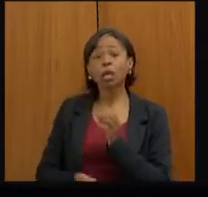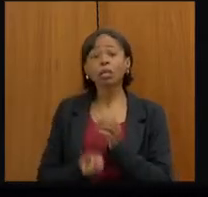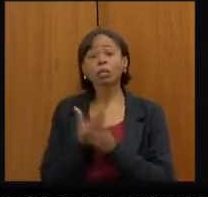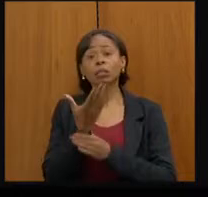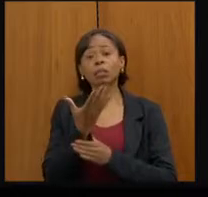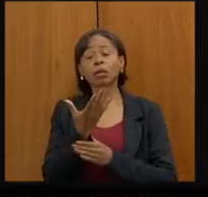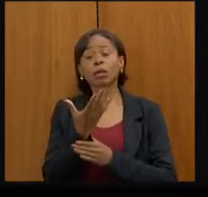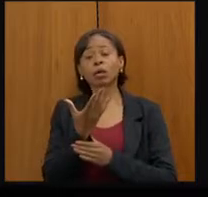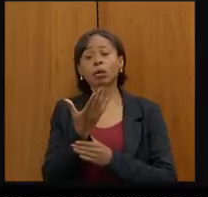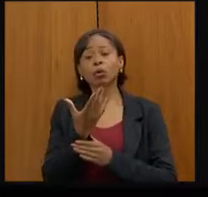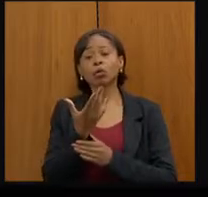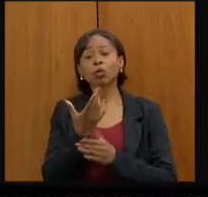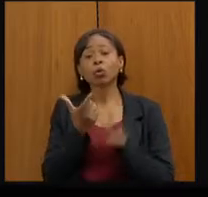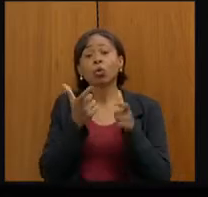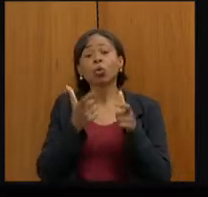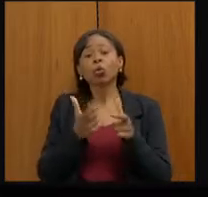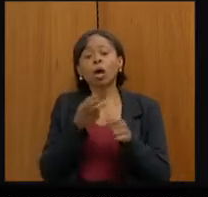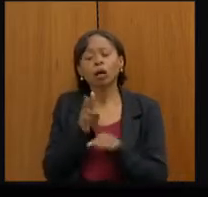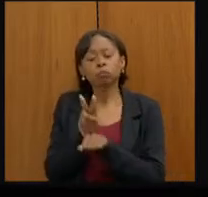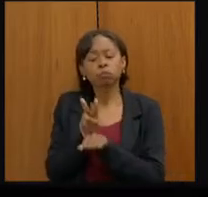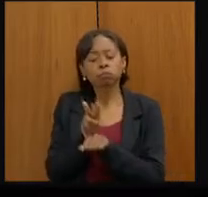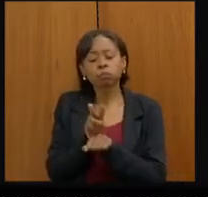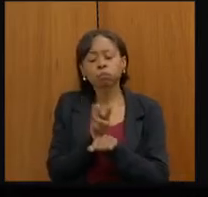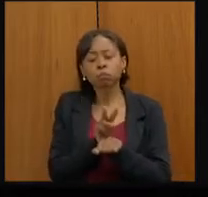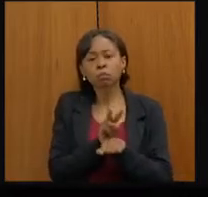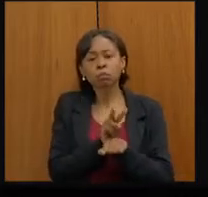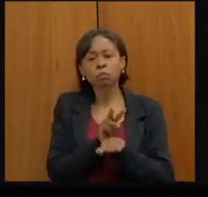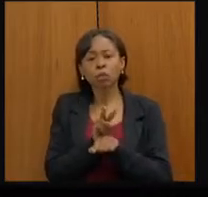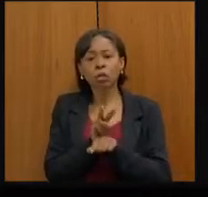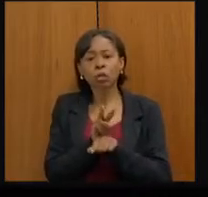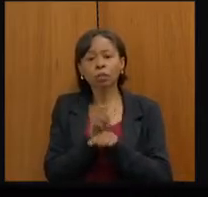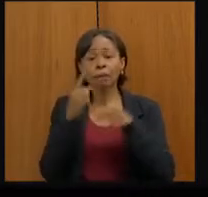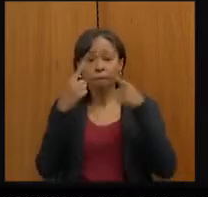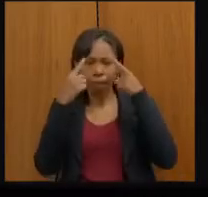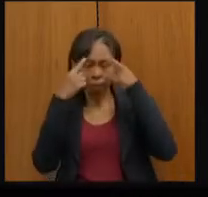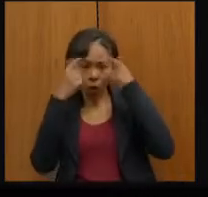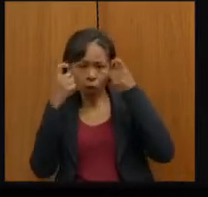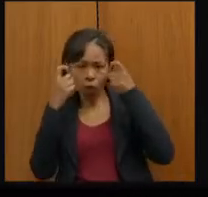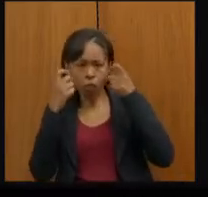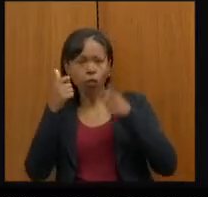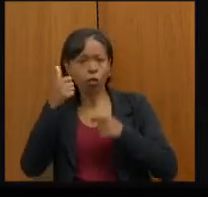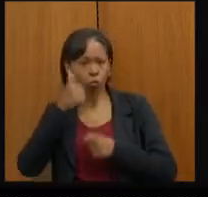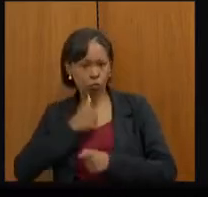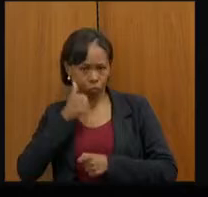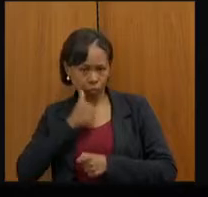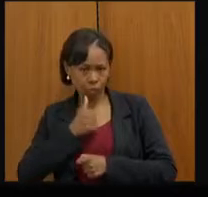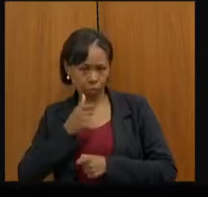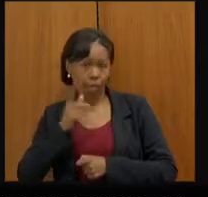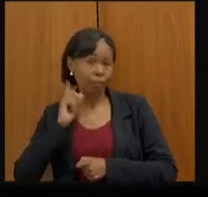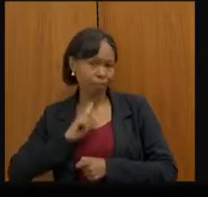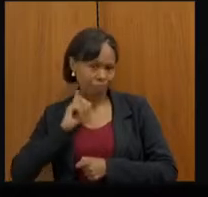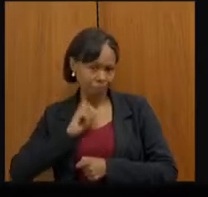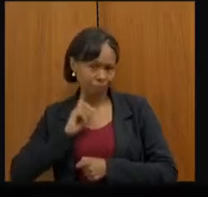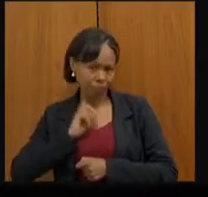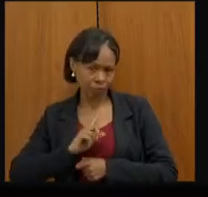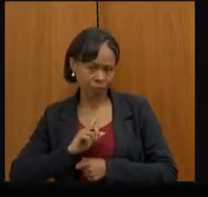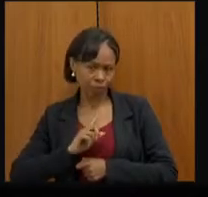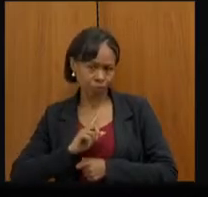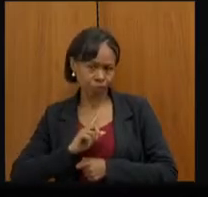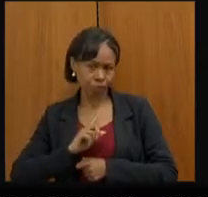de Observatório da violência contra a mulher do Estado de Minas Gerais onde nós conseguimos